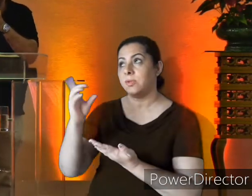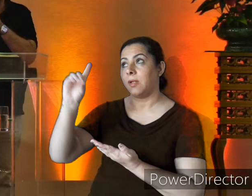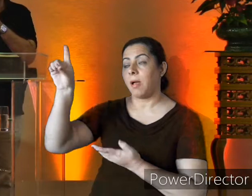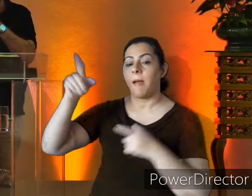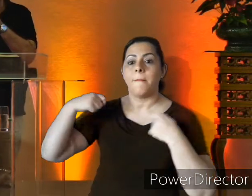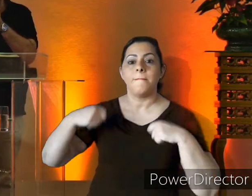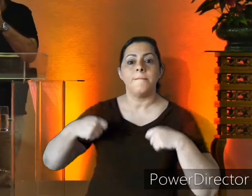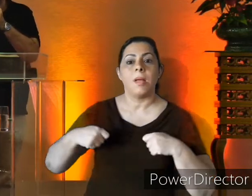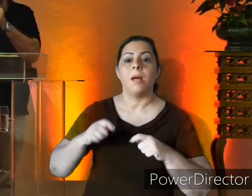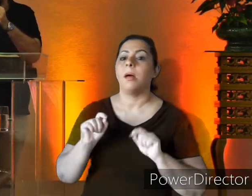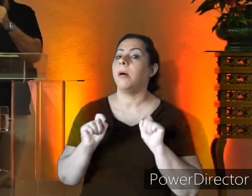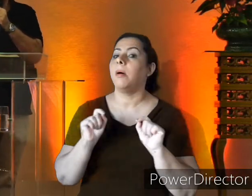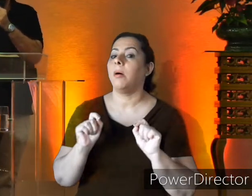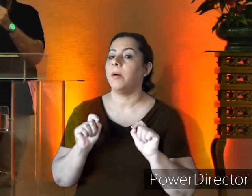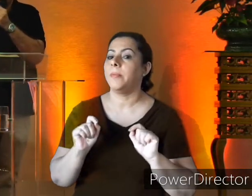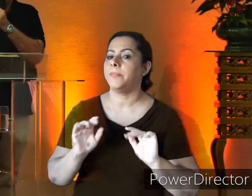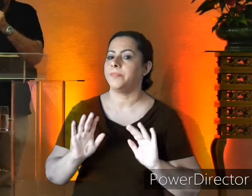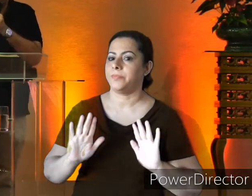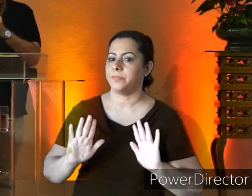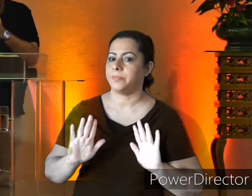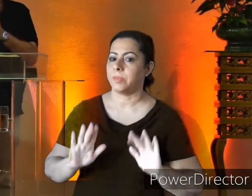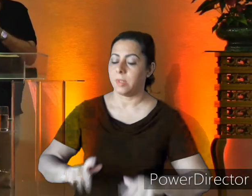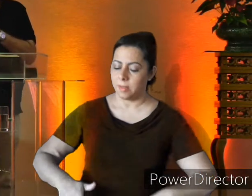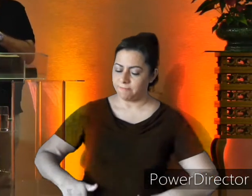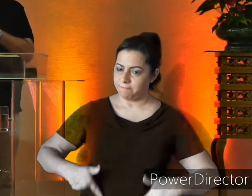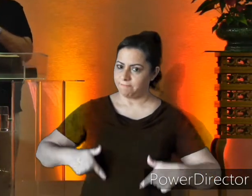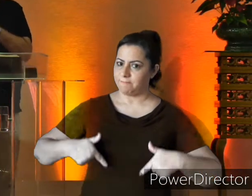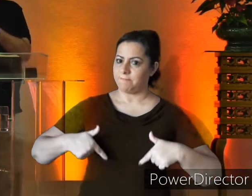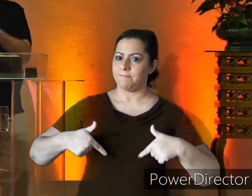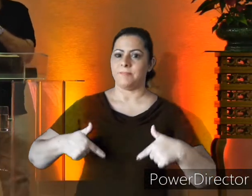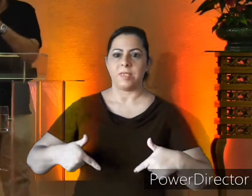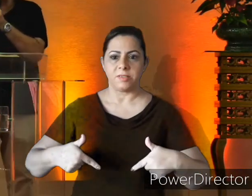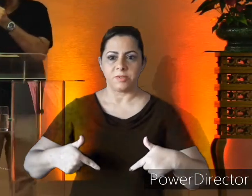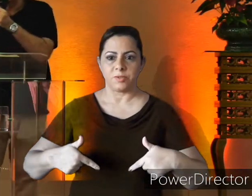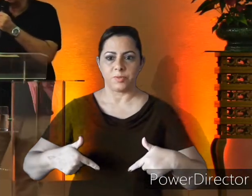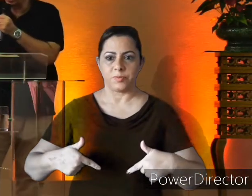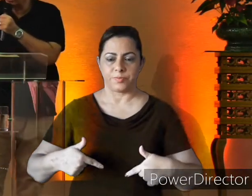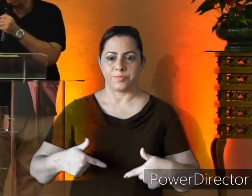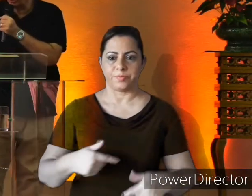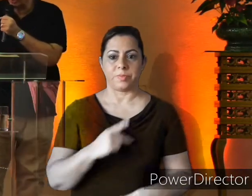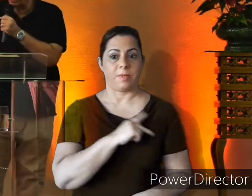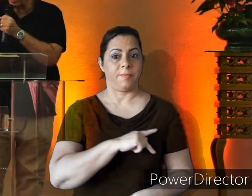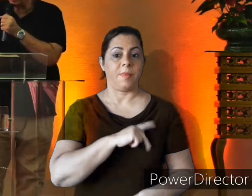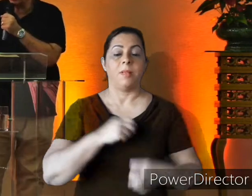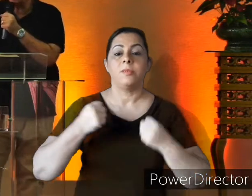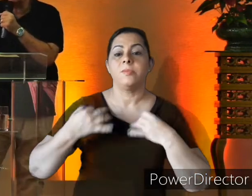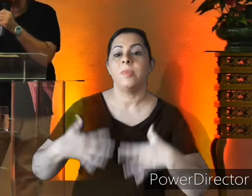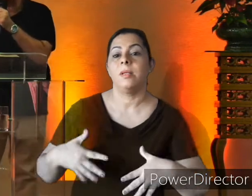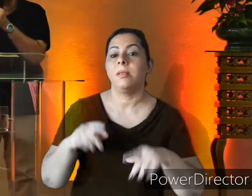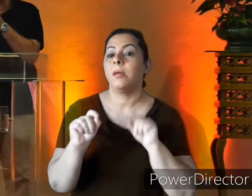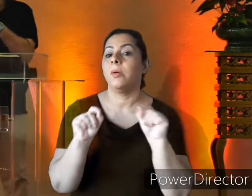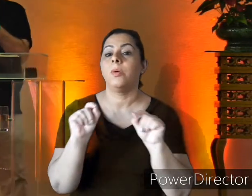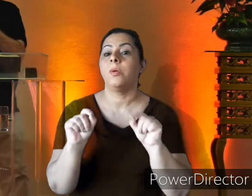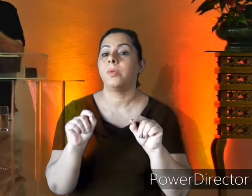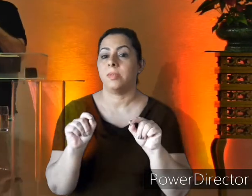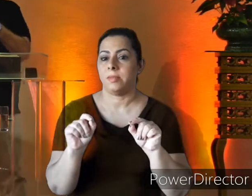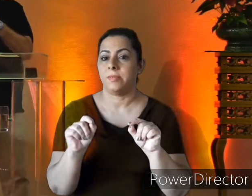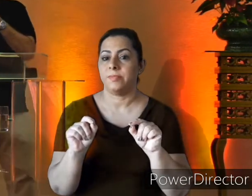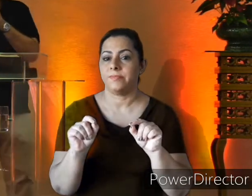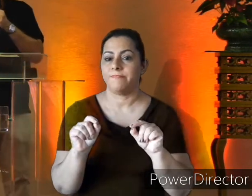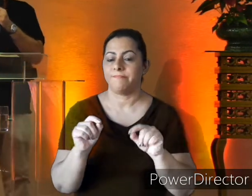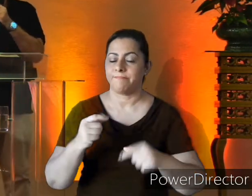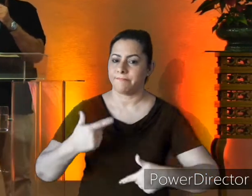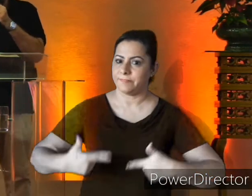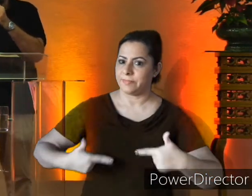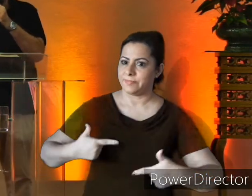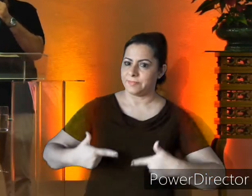Deus e precisam se posicionar. A palavra do Senhor declara, Paulo diz, quando ele diz que a guerra não é contra a carne e o sangue,